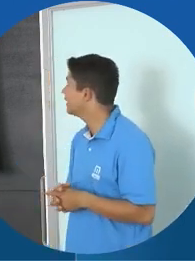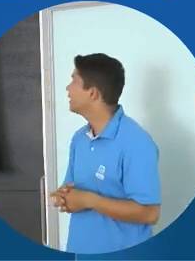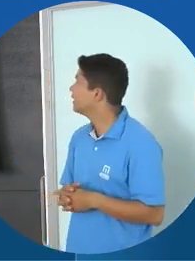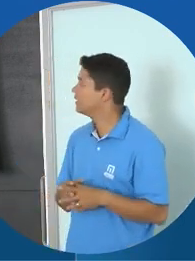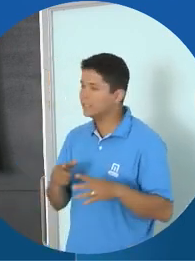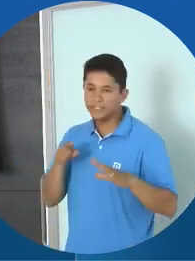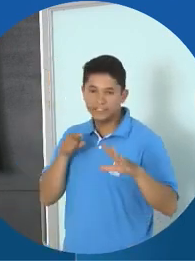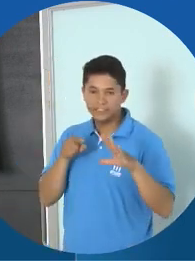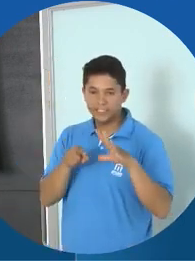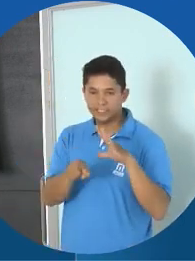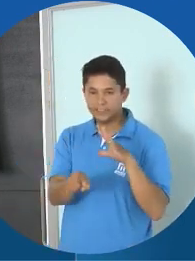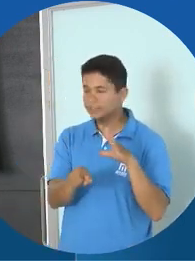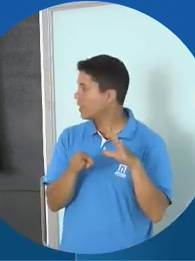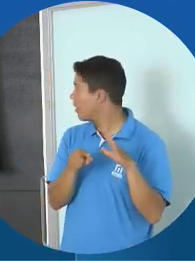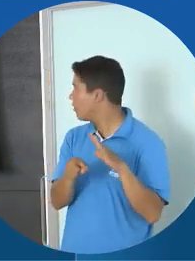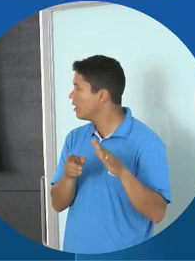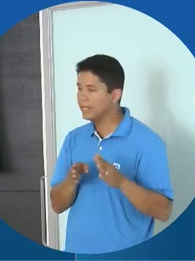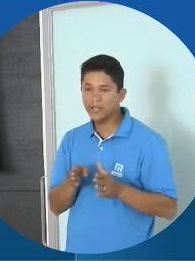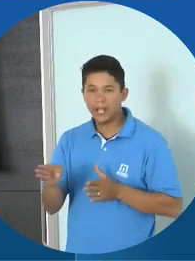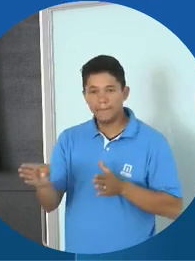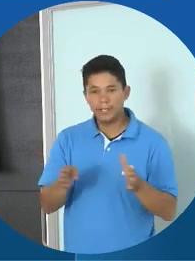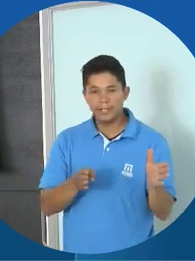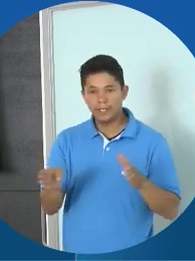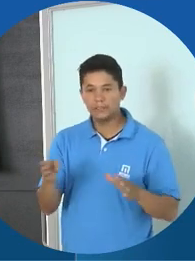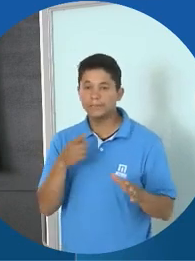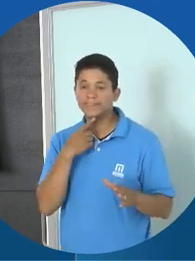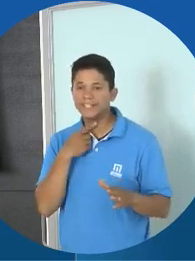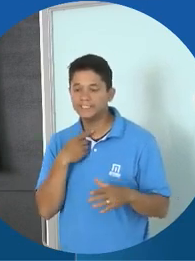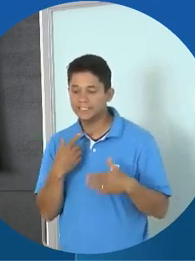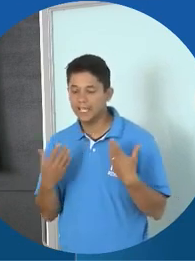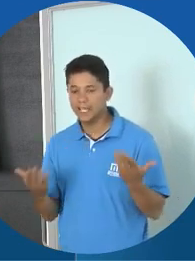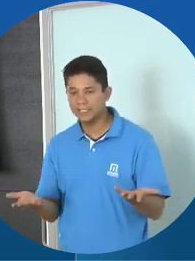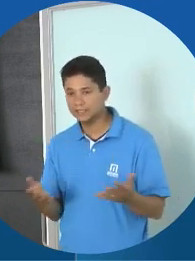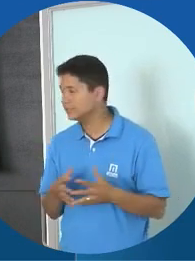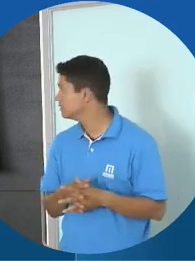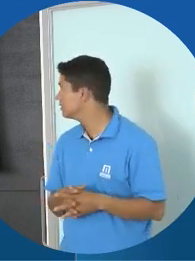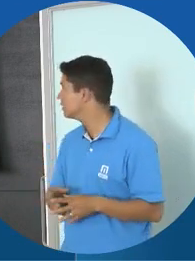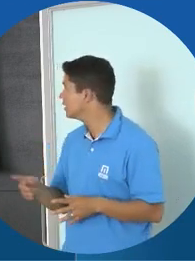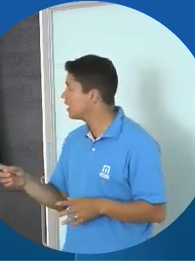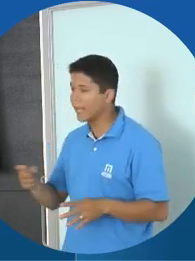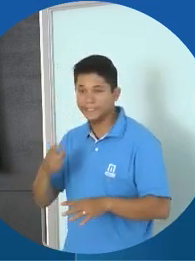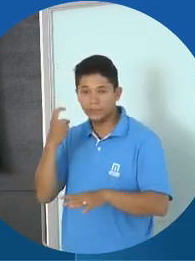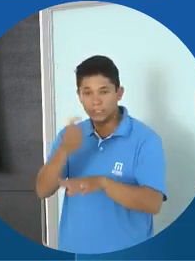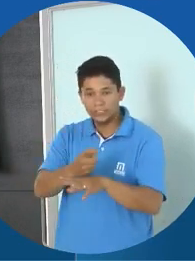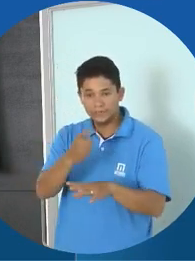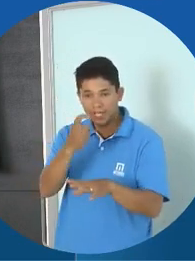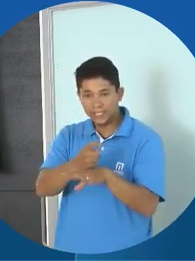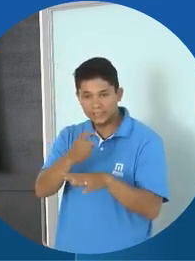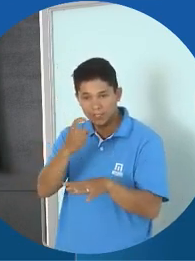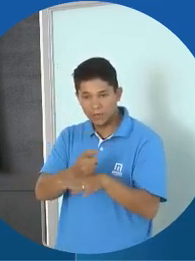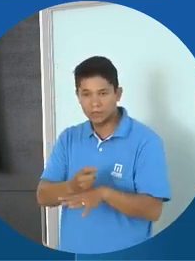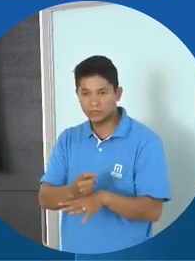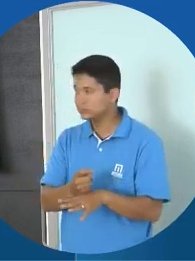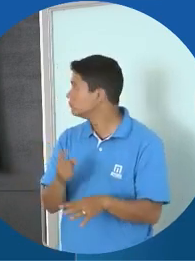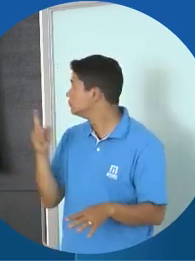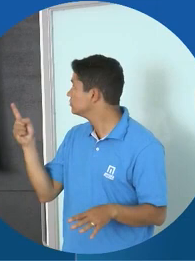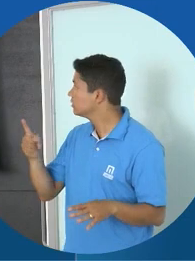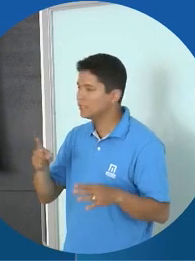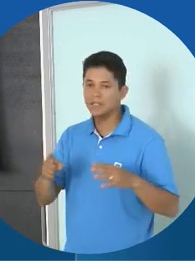para impedir os caminhos preferenciais, há uma solidificação do material ajusante,